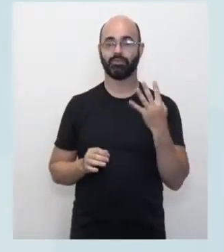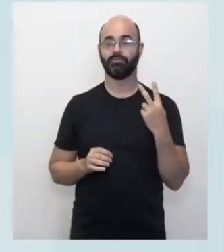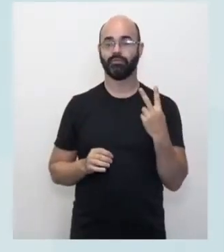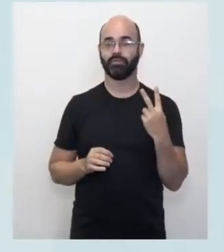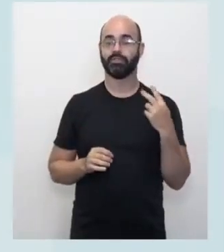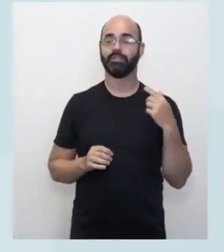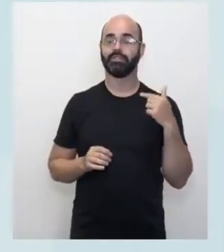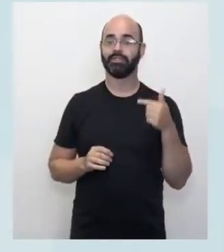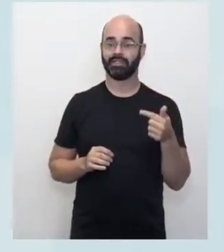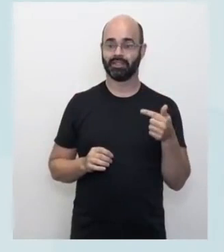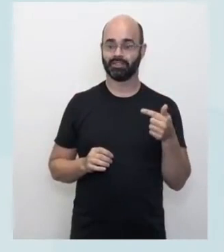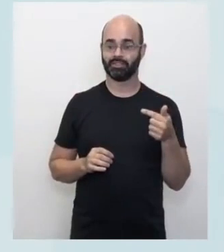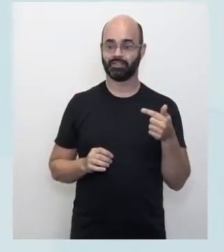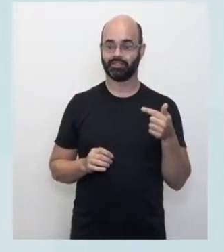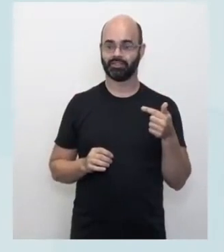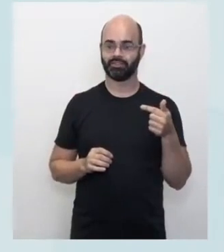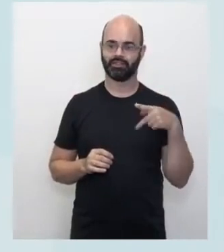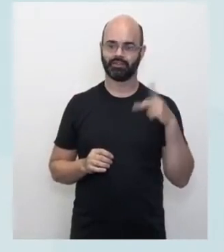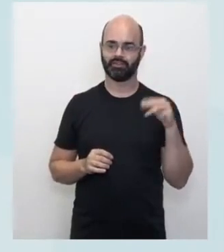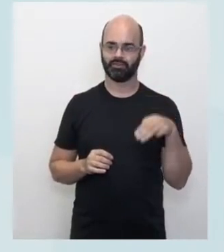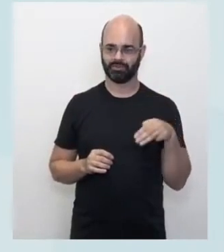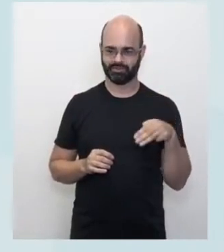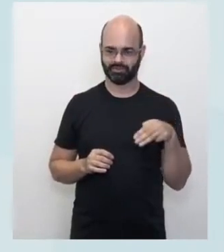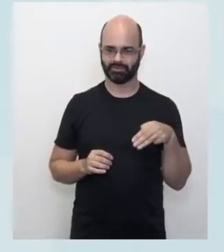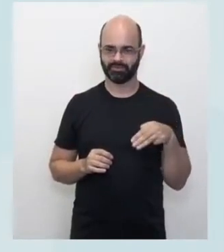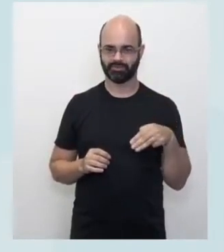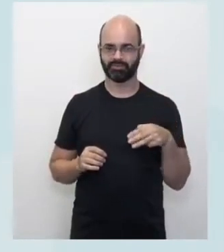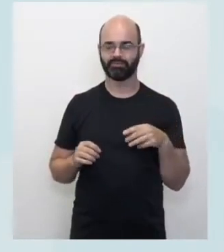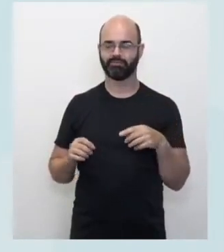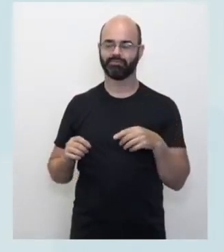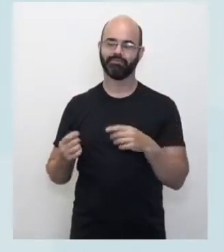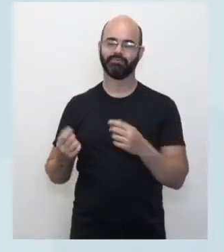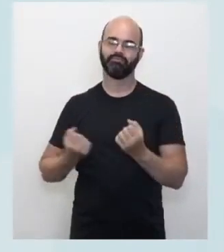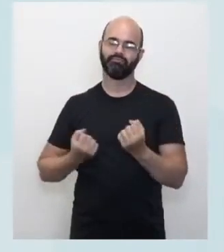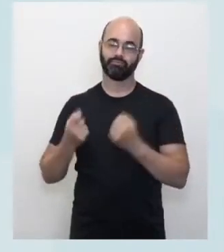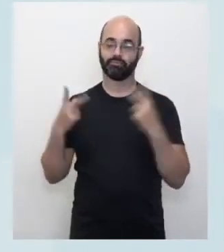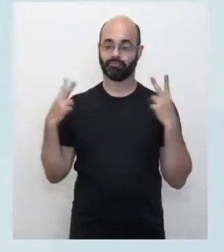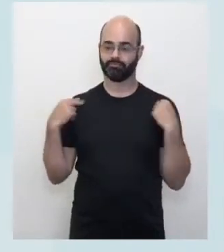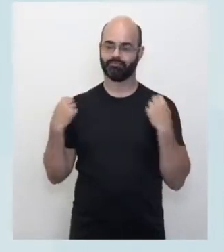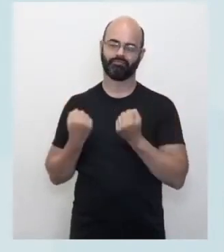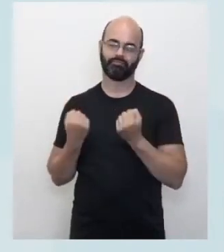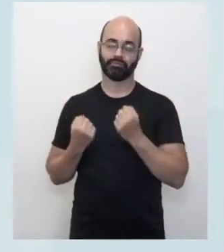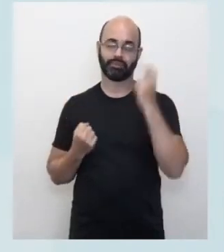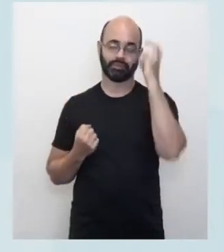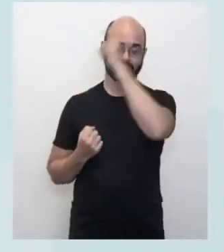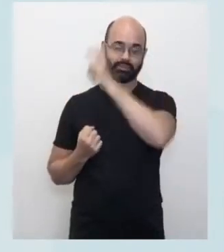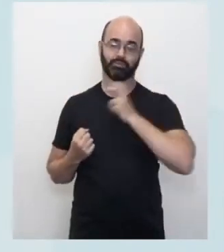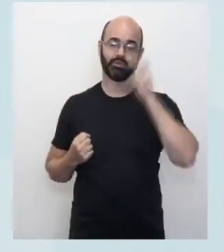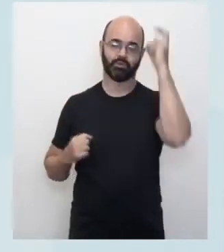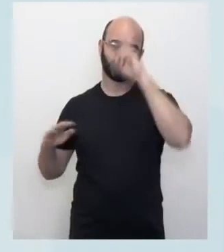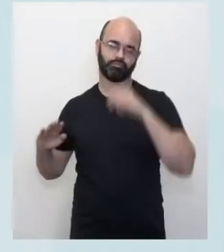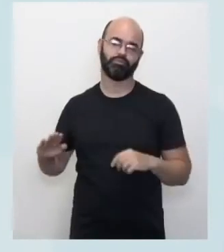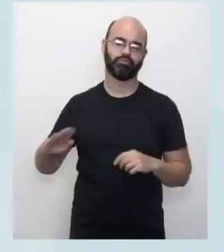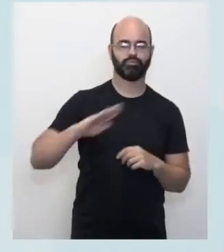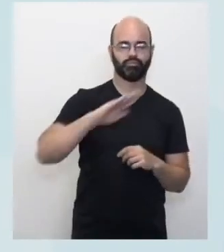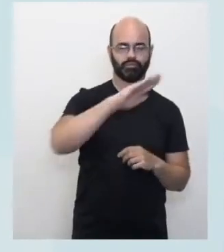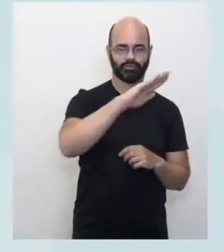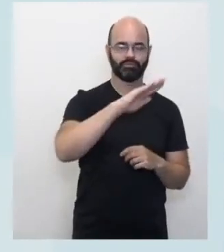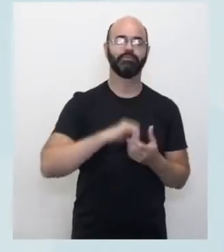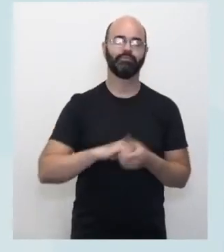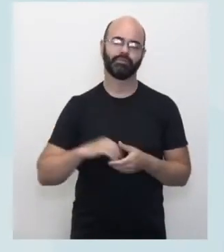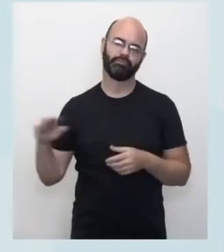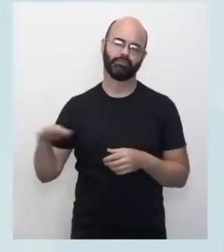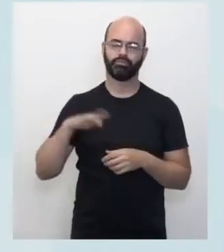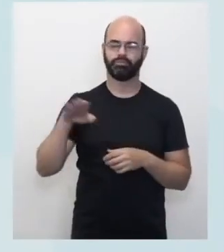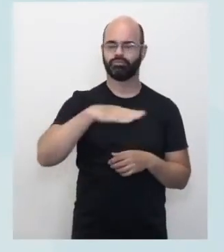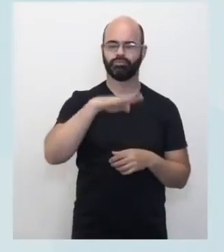427 quilômetros. Um motorista fez esse percurso em 5 horas, ele gastou 5 horas. Qual é a velocidade